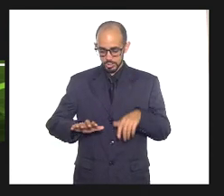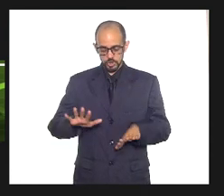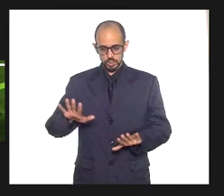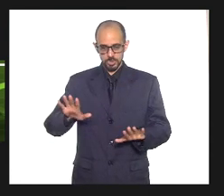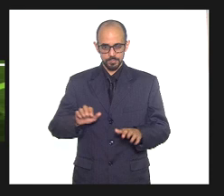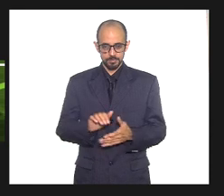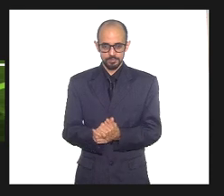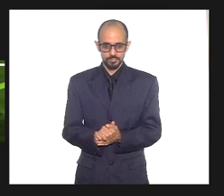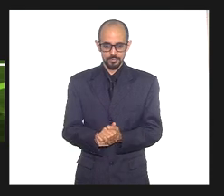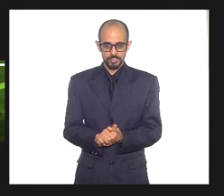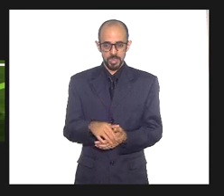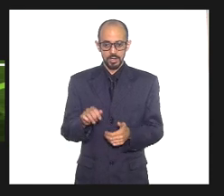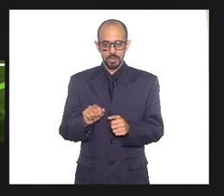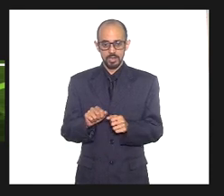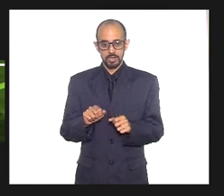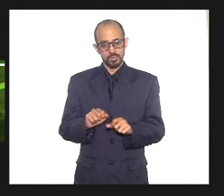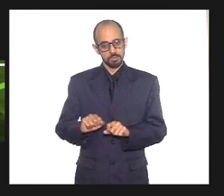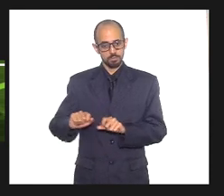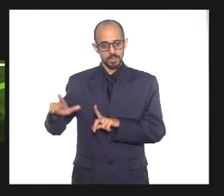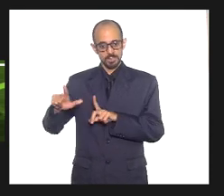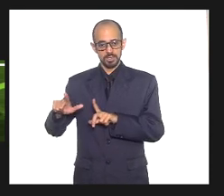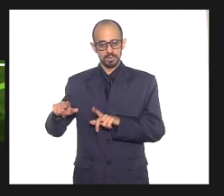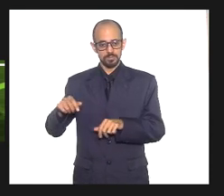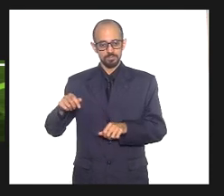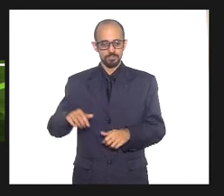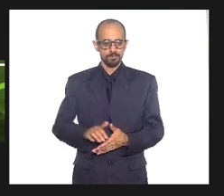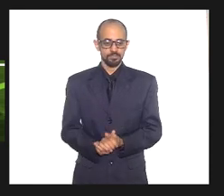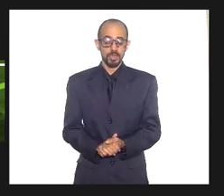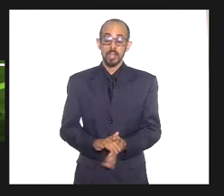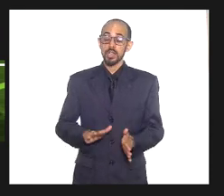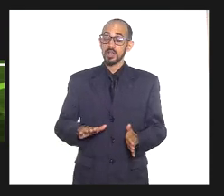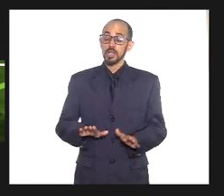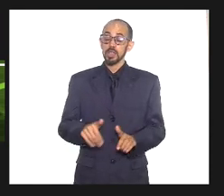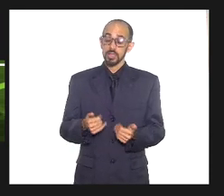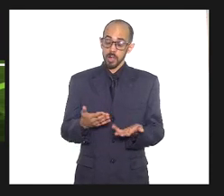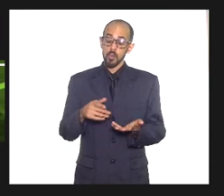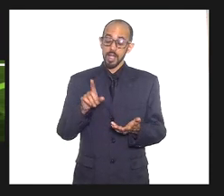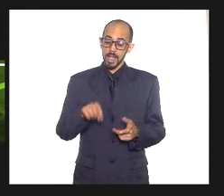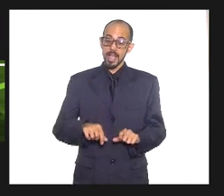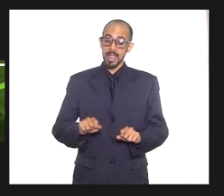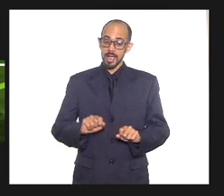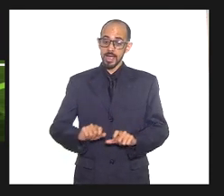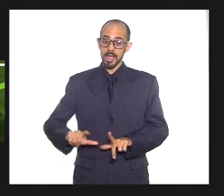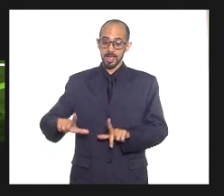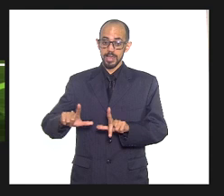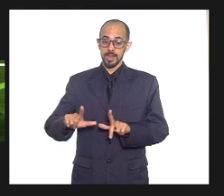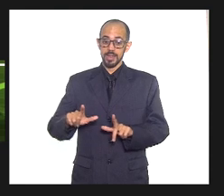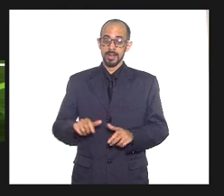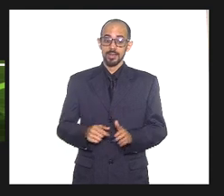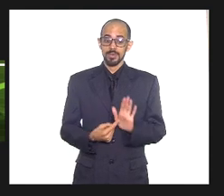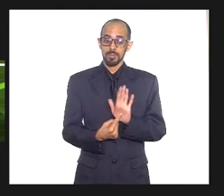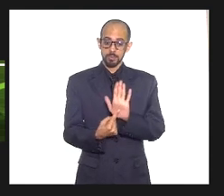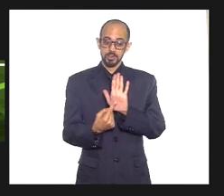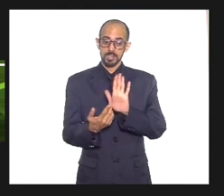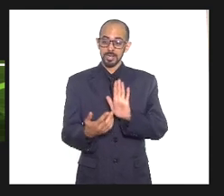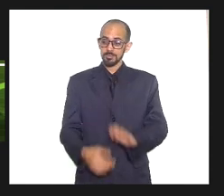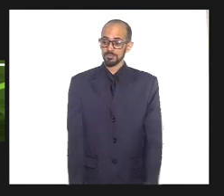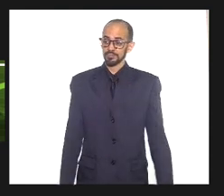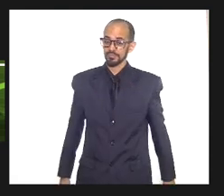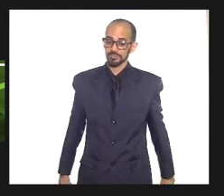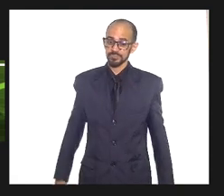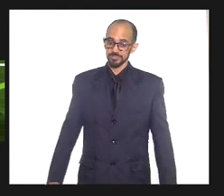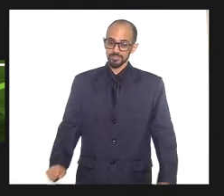no mouse e acabo passando. Bom, gente, eram essas as considerações. Eu estou